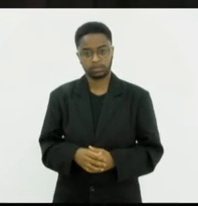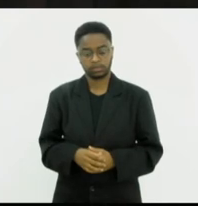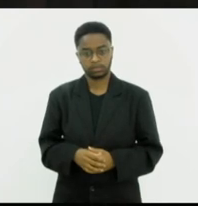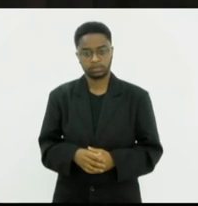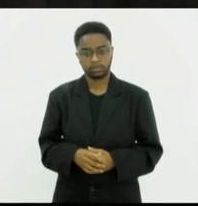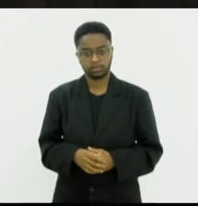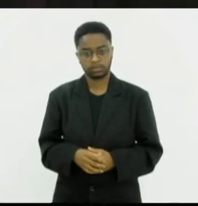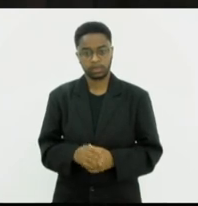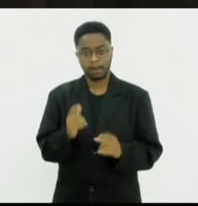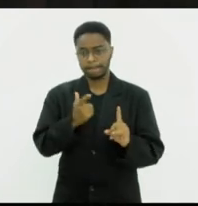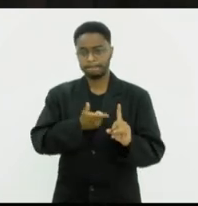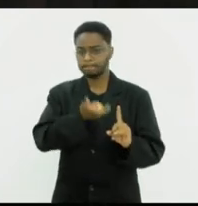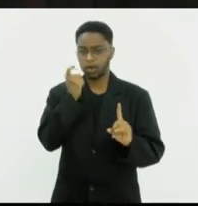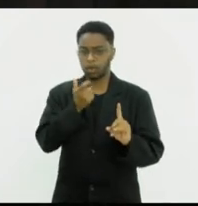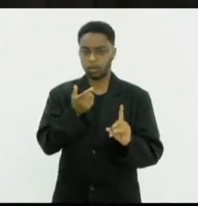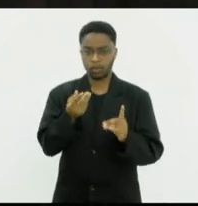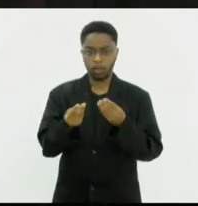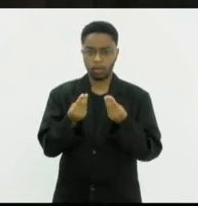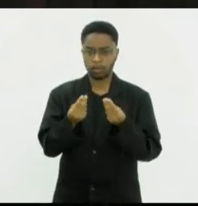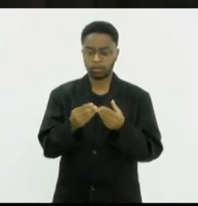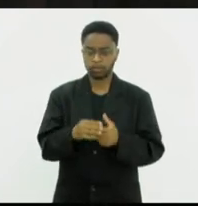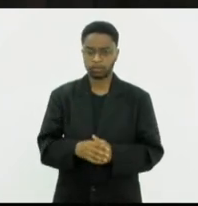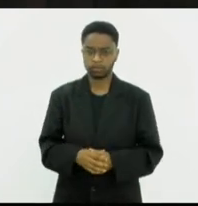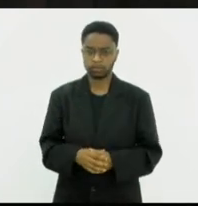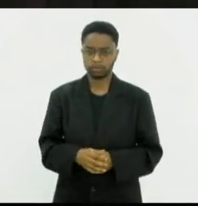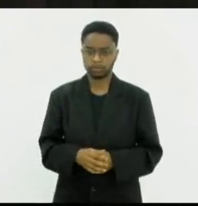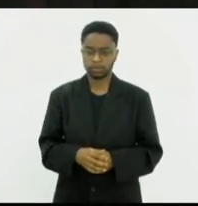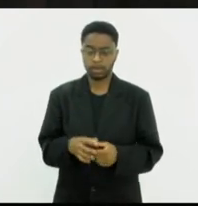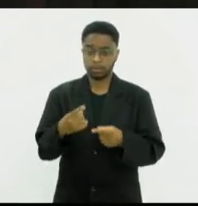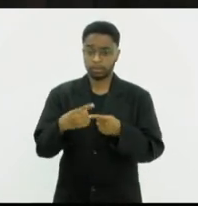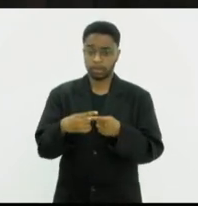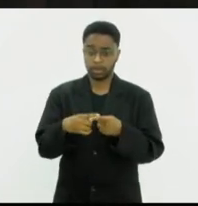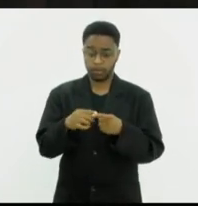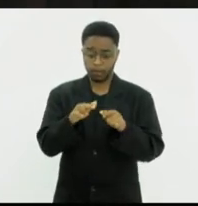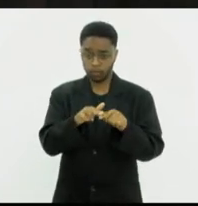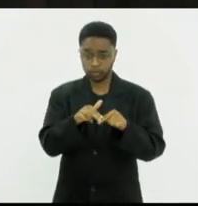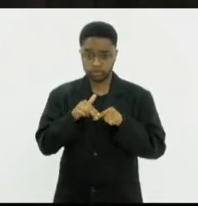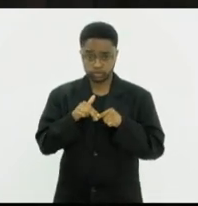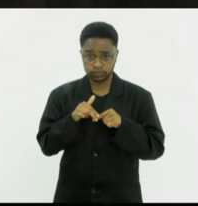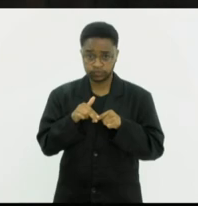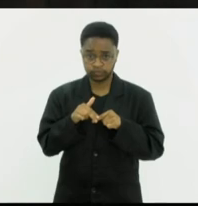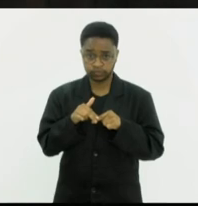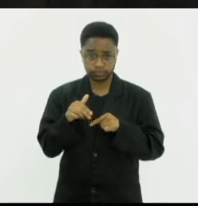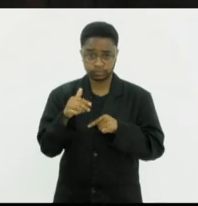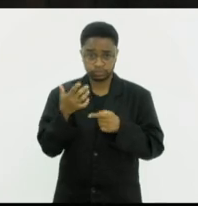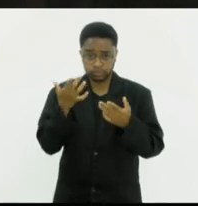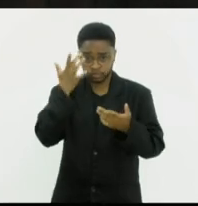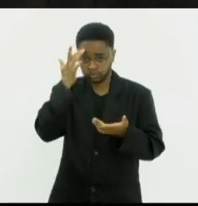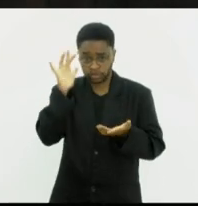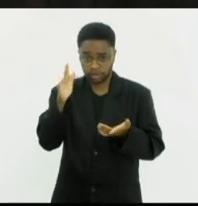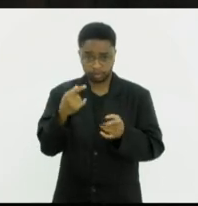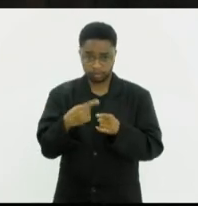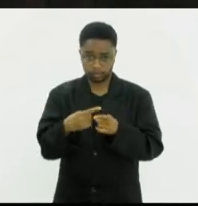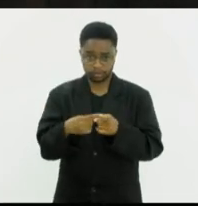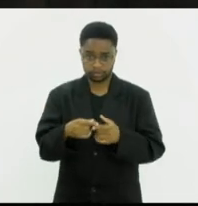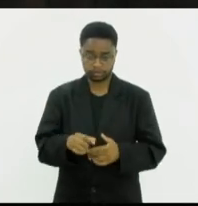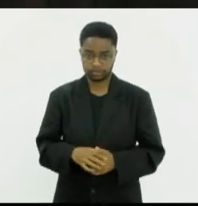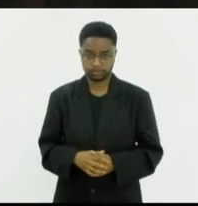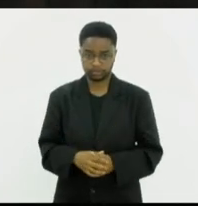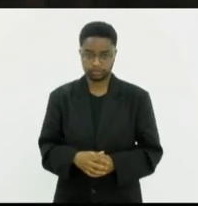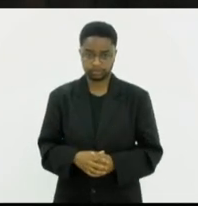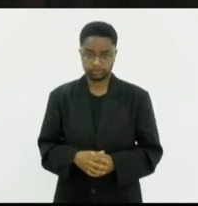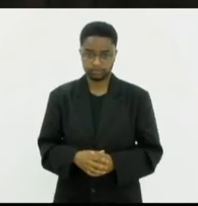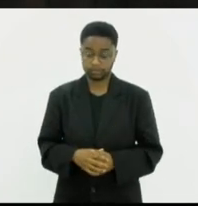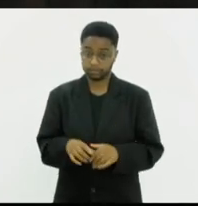a sangue frio. Nem a motivação do crime se sabe. E junto